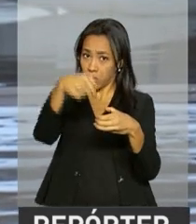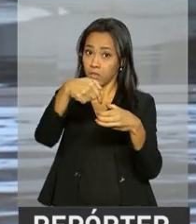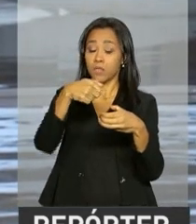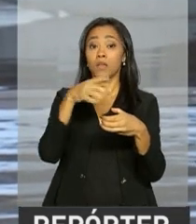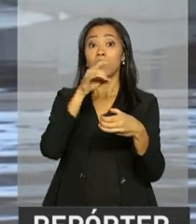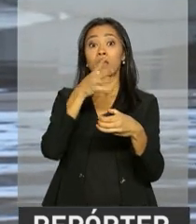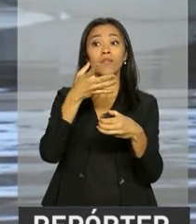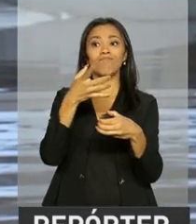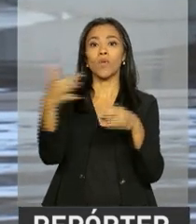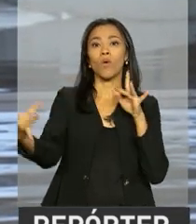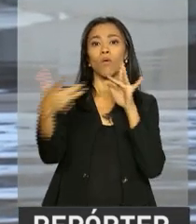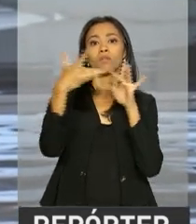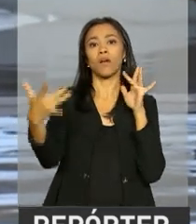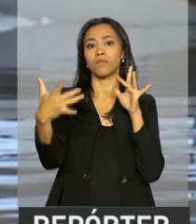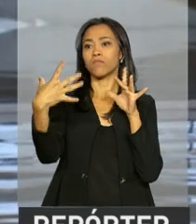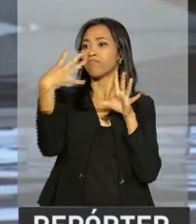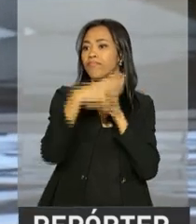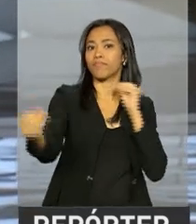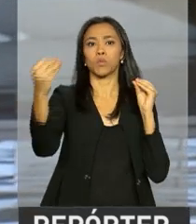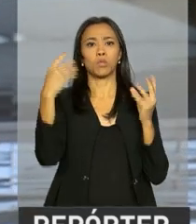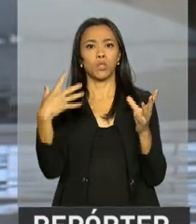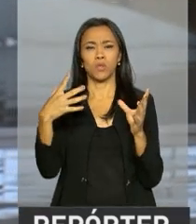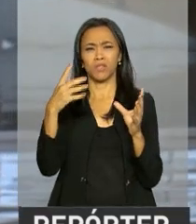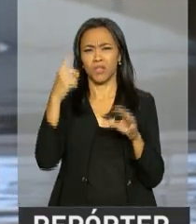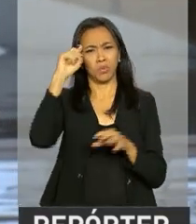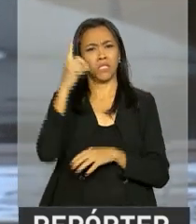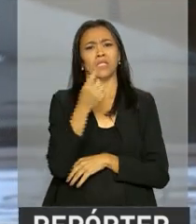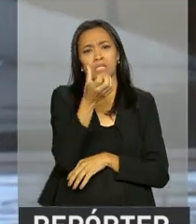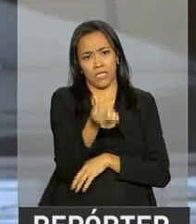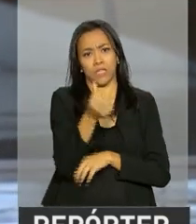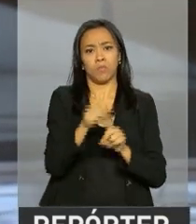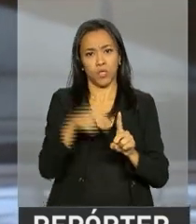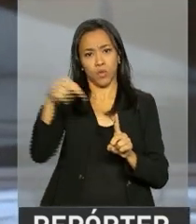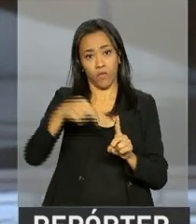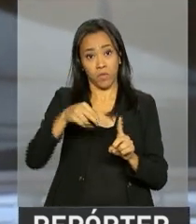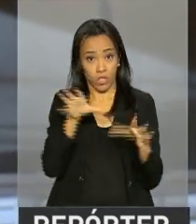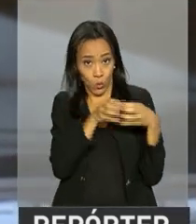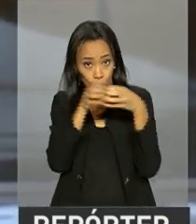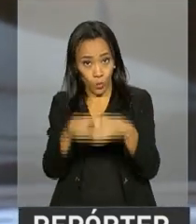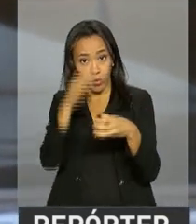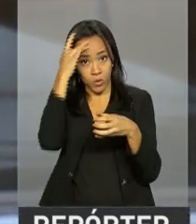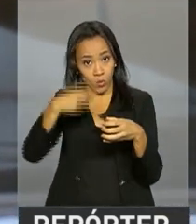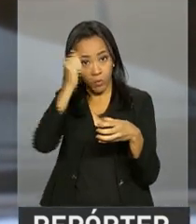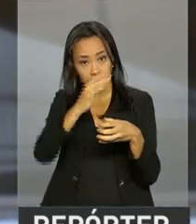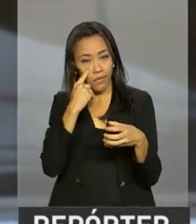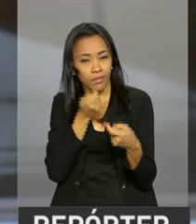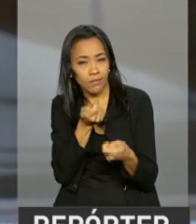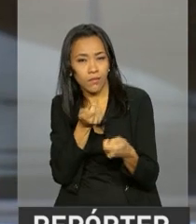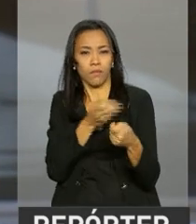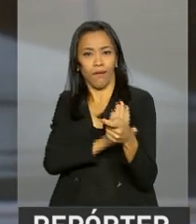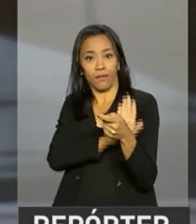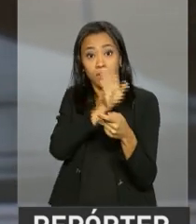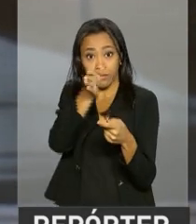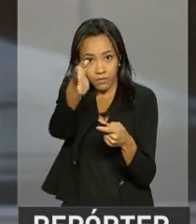a perda de contato com esses parentes desde o dia 6 de novembro. Esses brasileiros estariam tentando uma travessia marítima